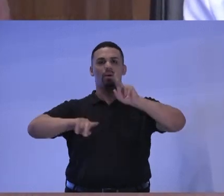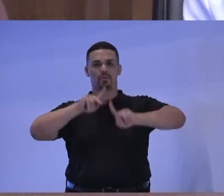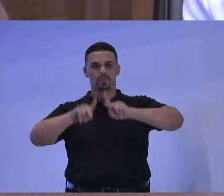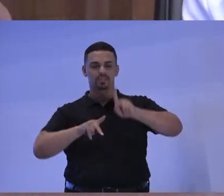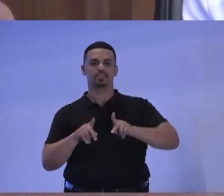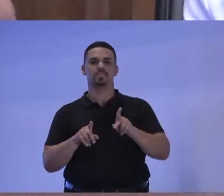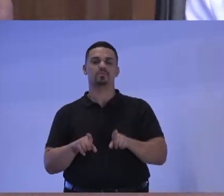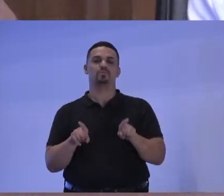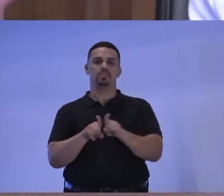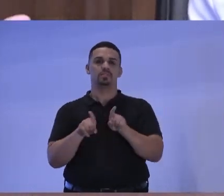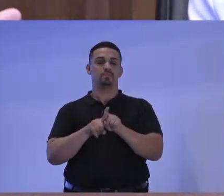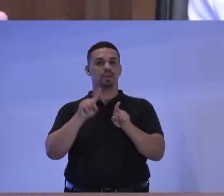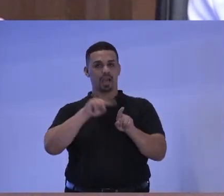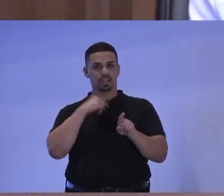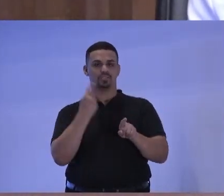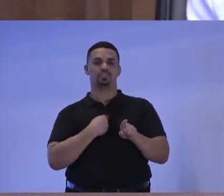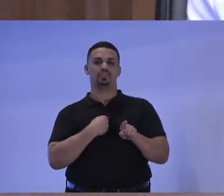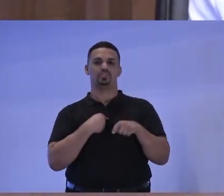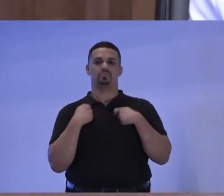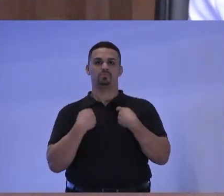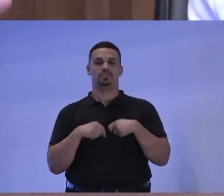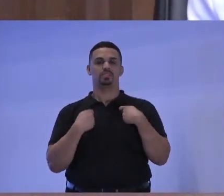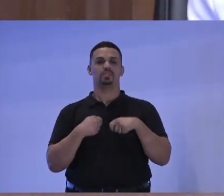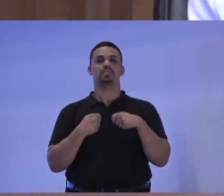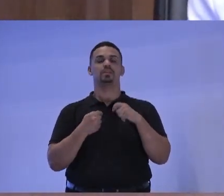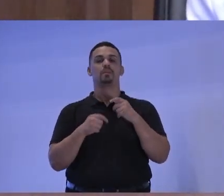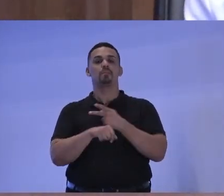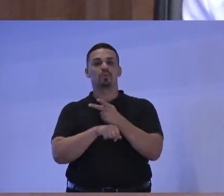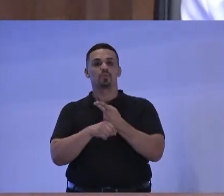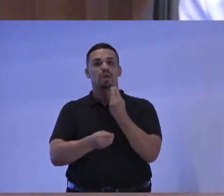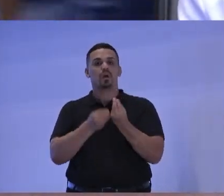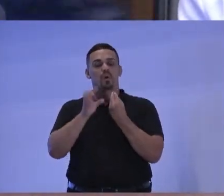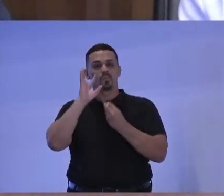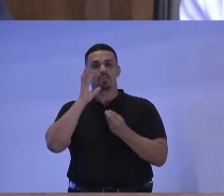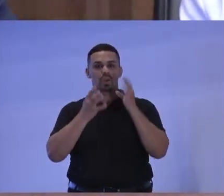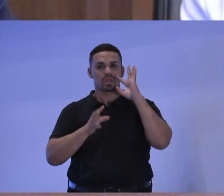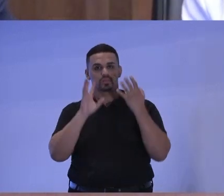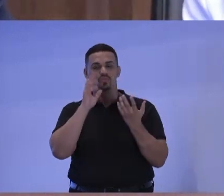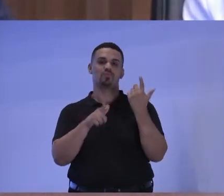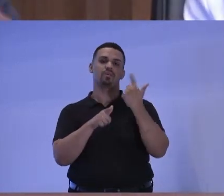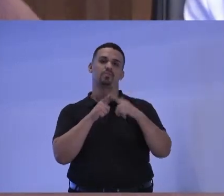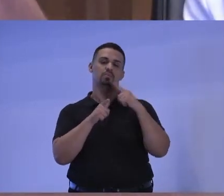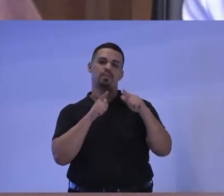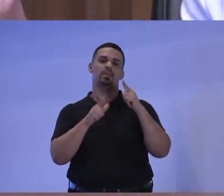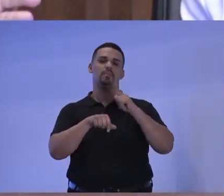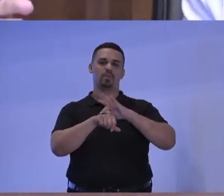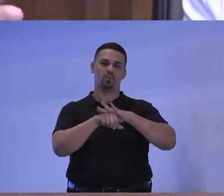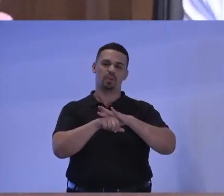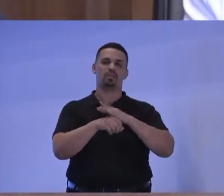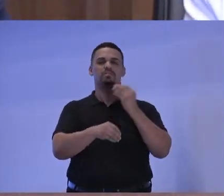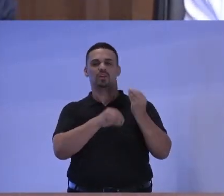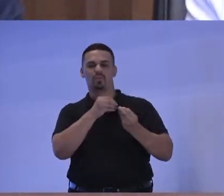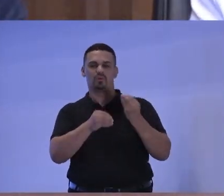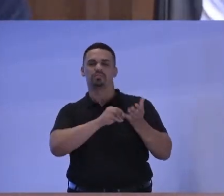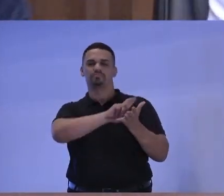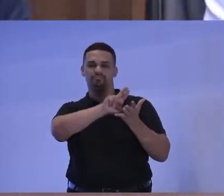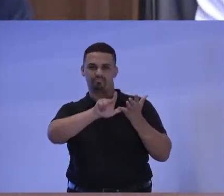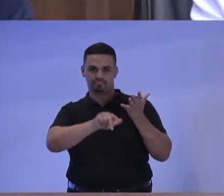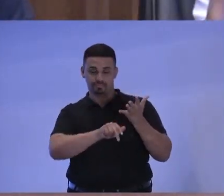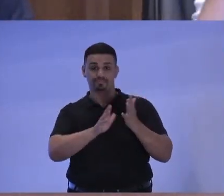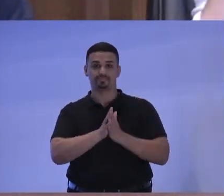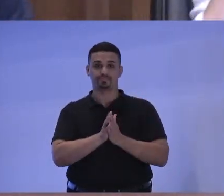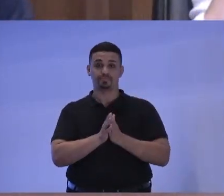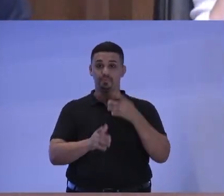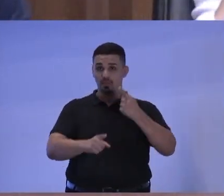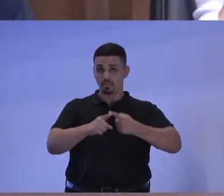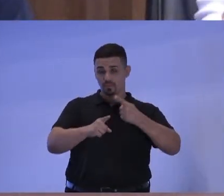um dever nosso buscar melhorias nos serviços públicos, que a gente sabe que hoje existem muitas debilidades. A gente sabe os problemas estruturais da